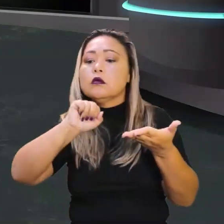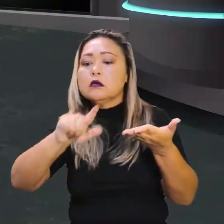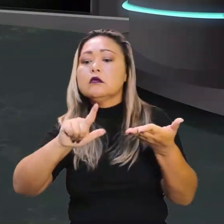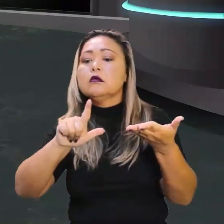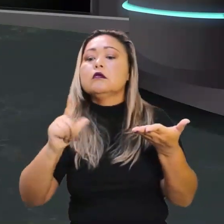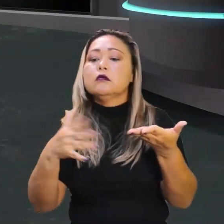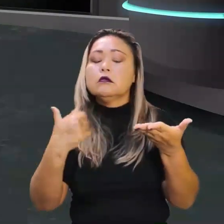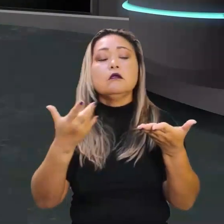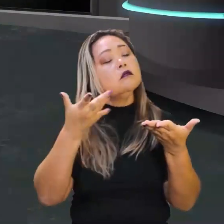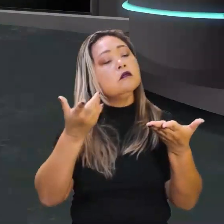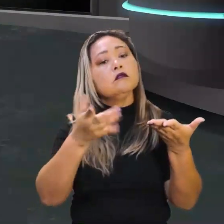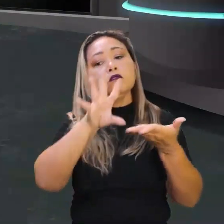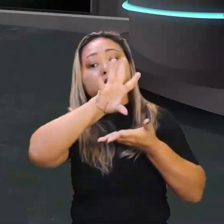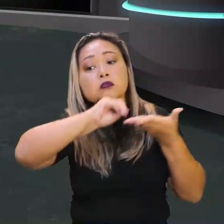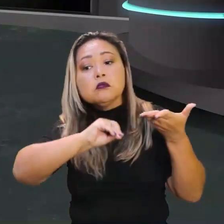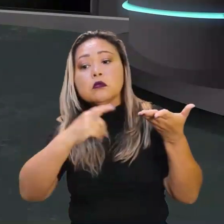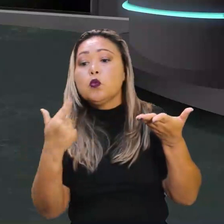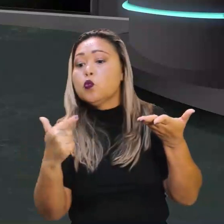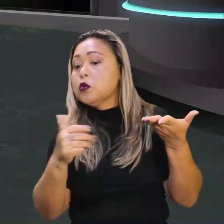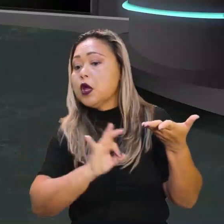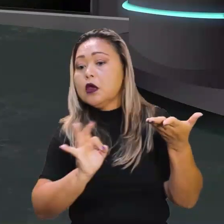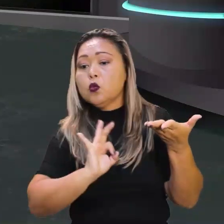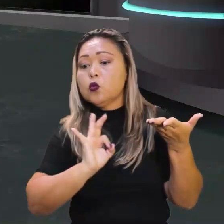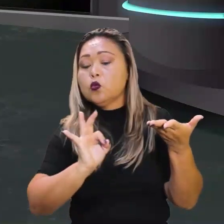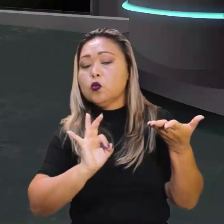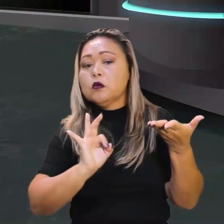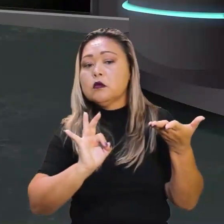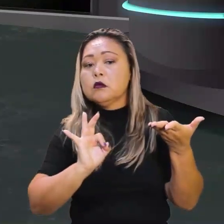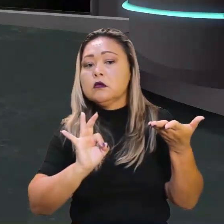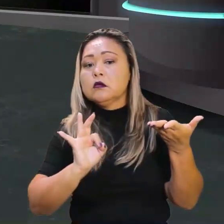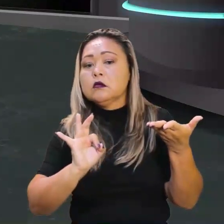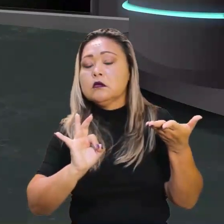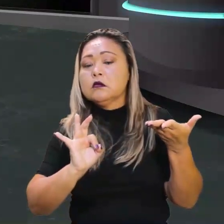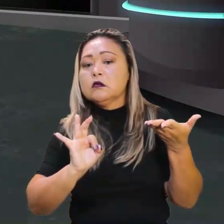natureza. Representação real. Então, não tem nenhum